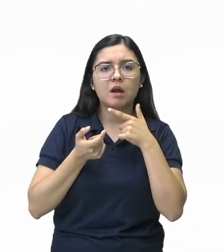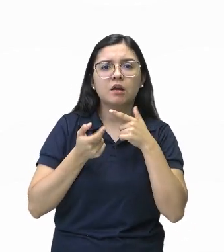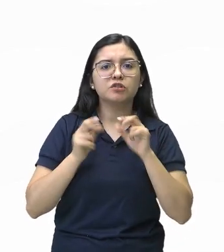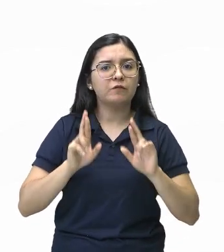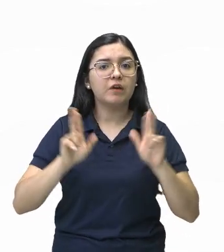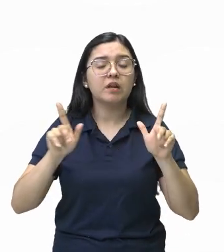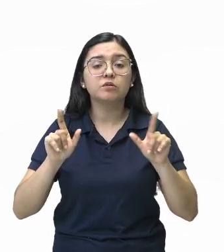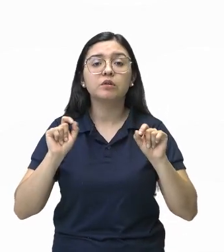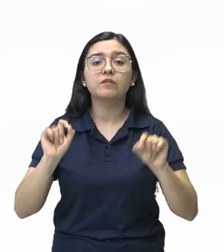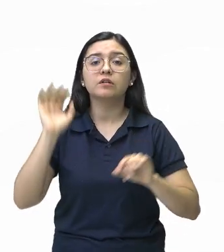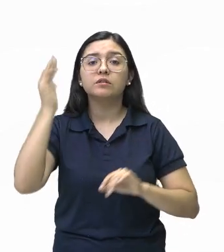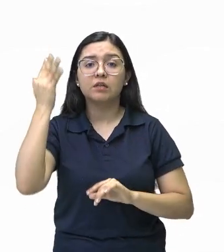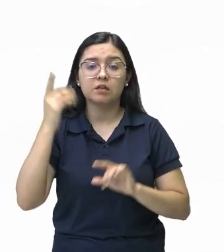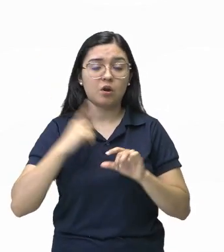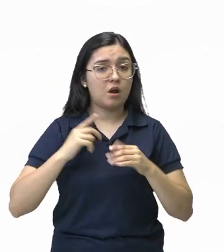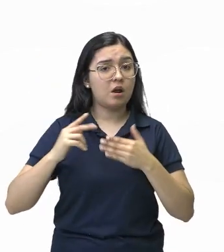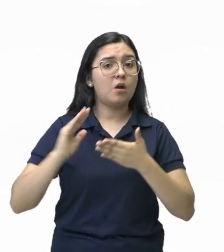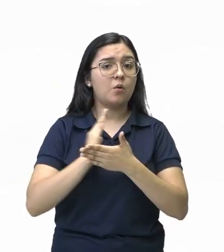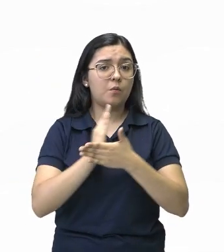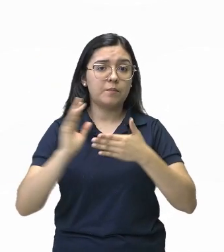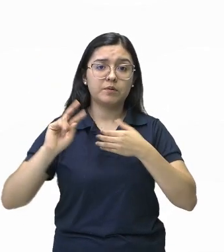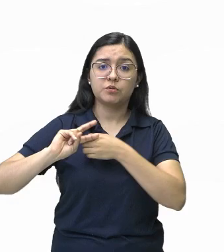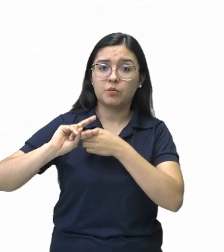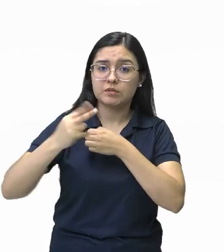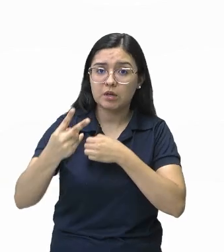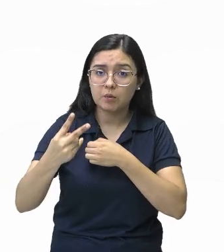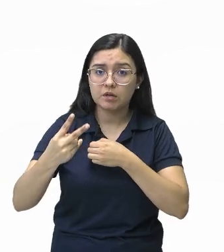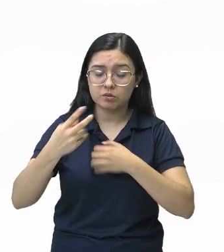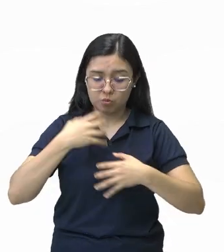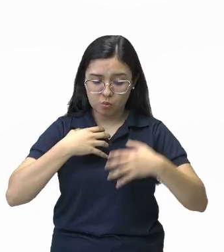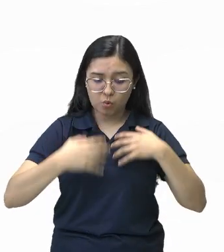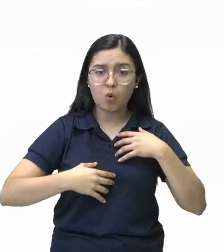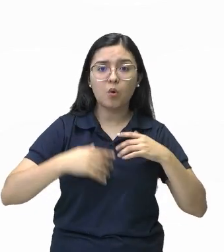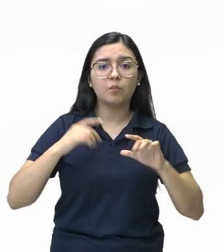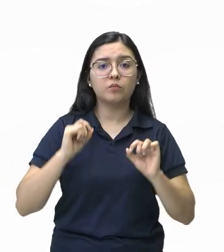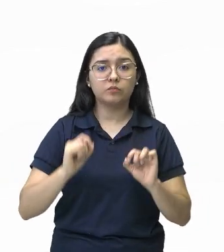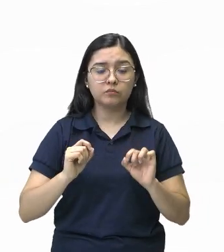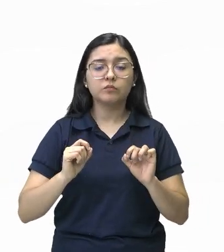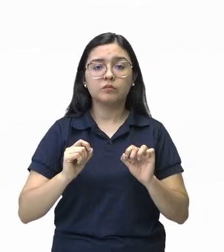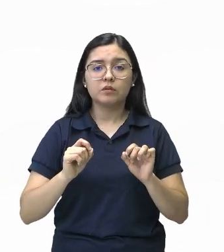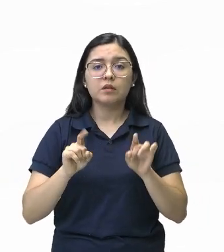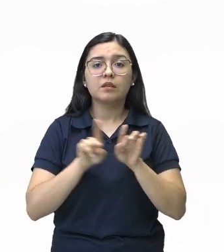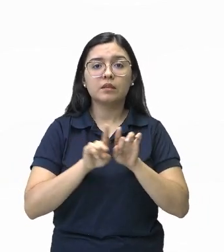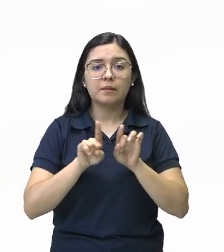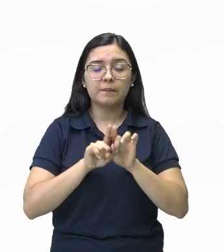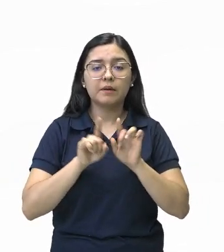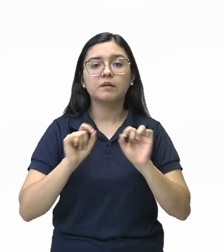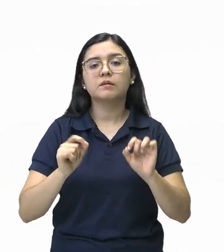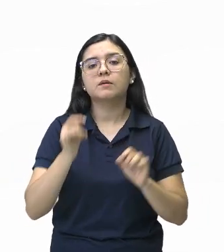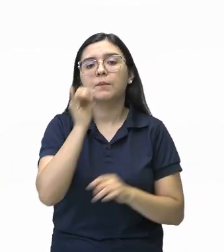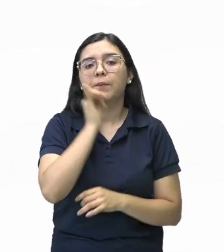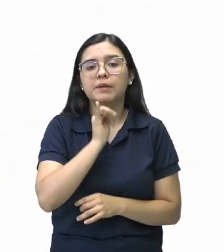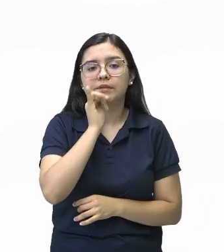vai acarretar em algumas consequências, algumas reações adversas, incluindo aí, por